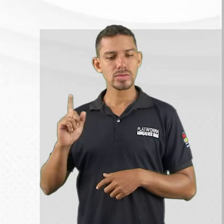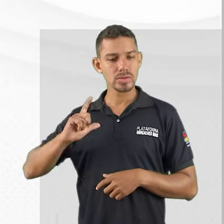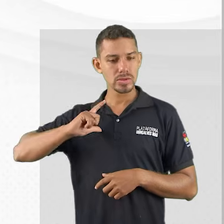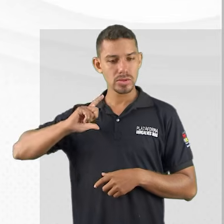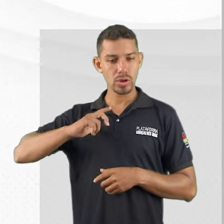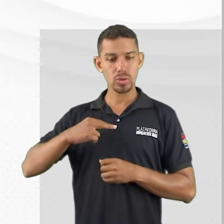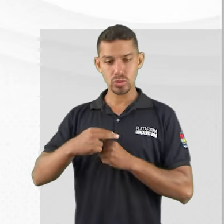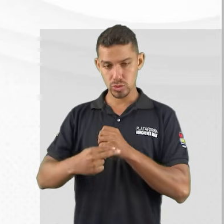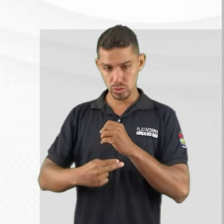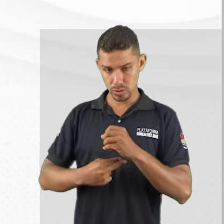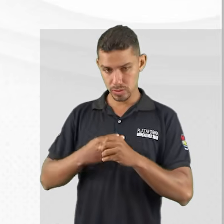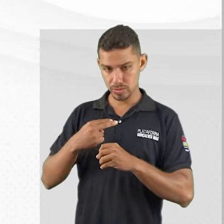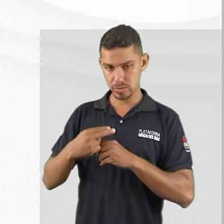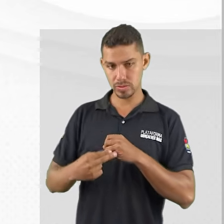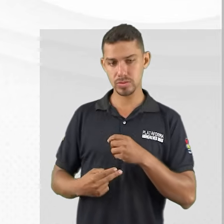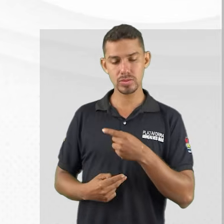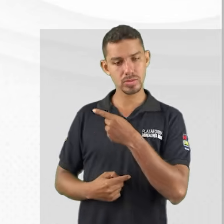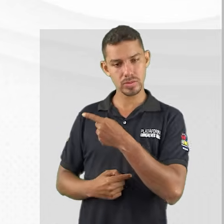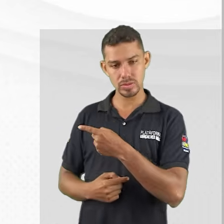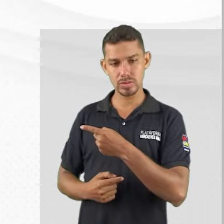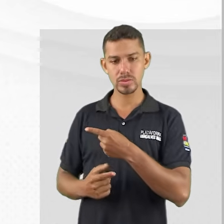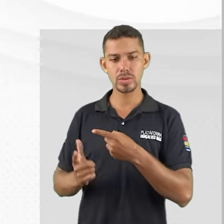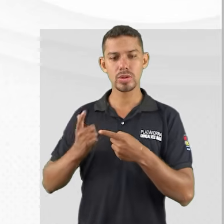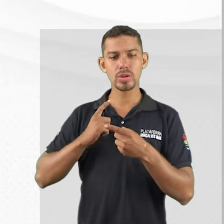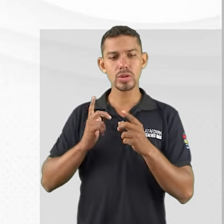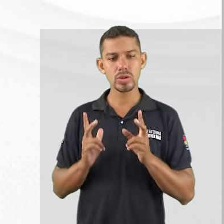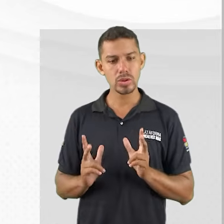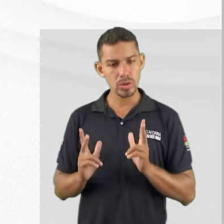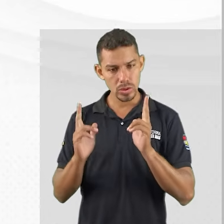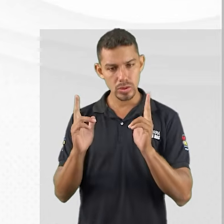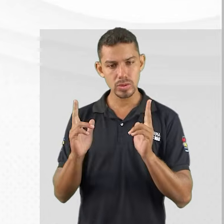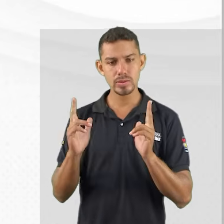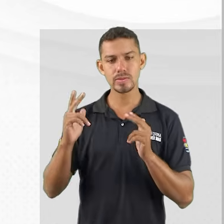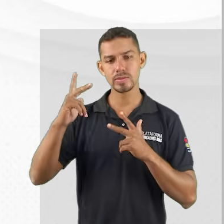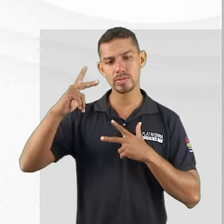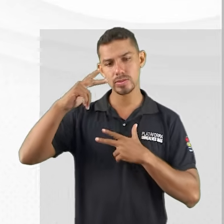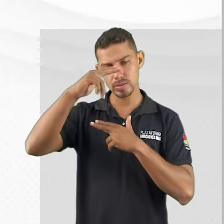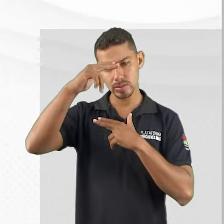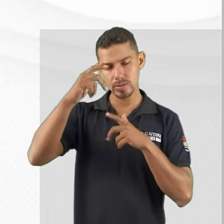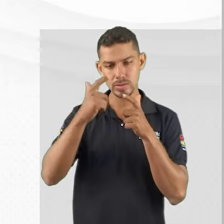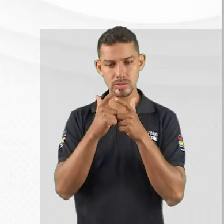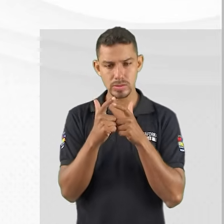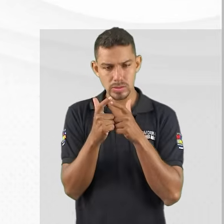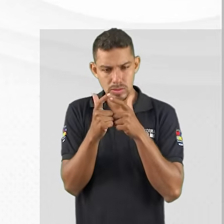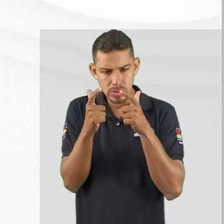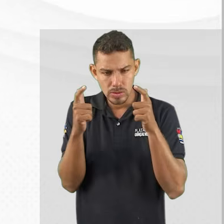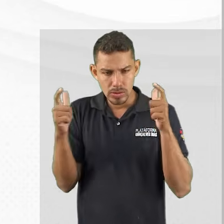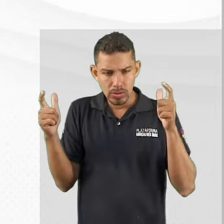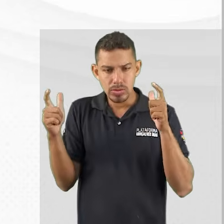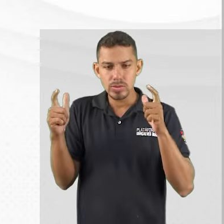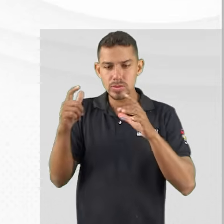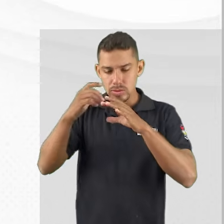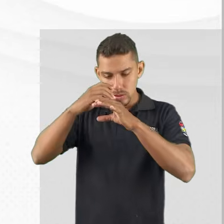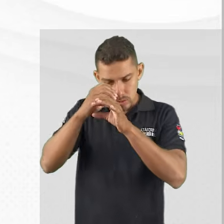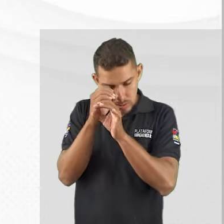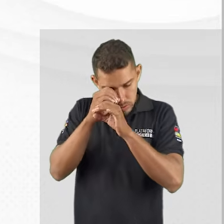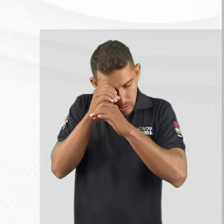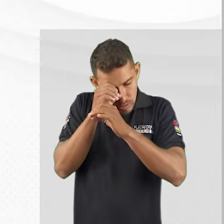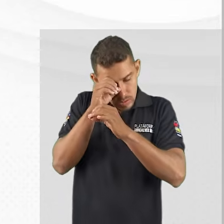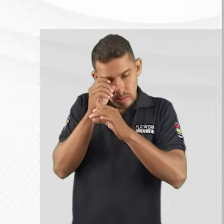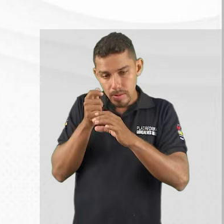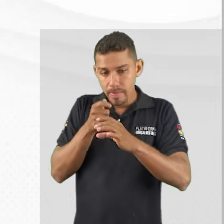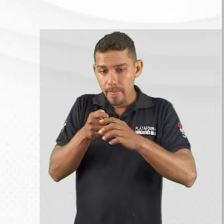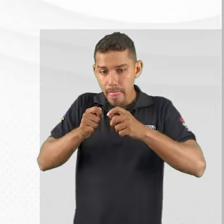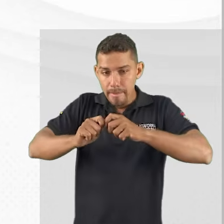o núcleo dessa célula, tá? A gente, então, cortou aqui, aumentou, tá? Botou uma lupinha e aumentou,